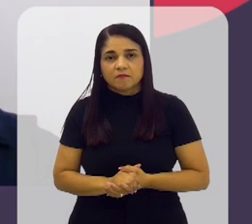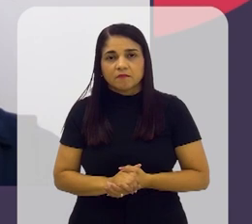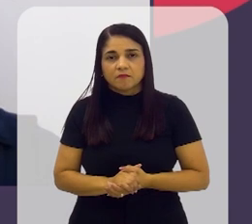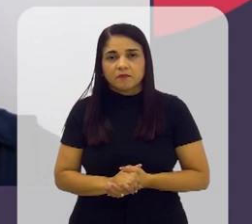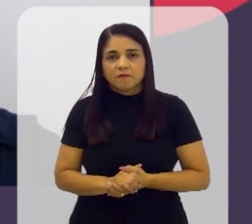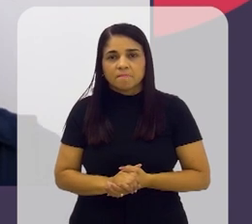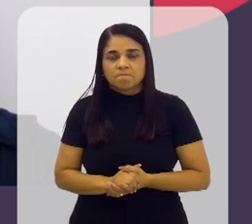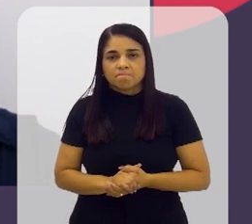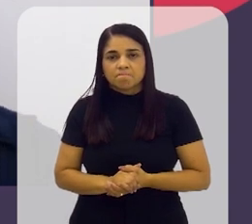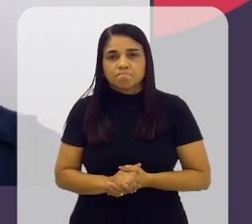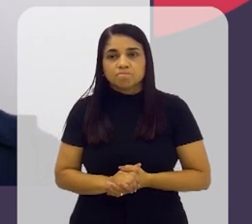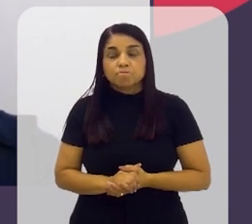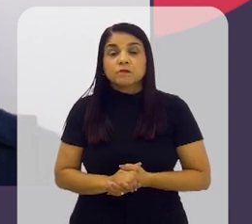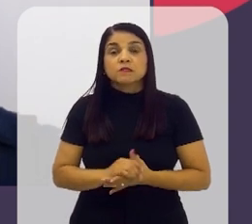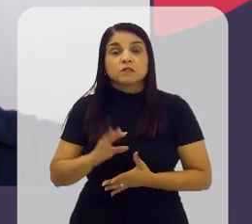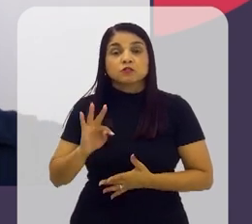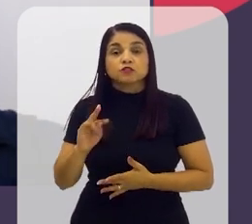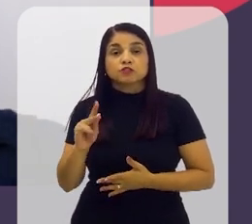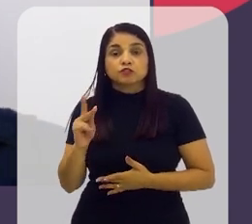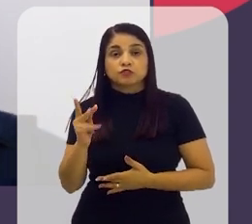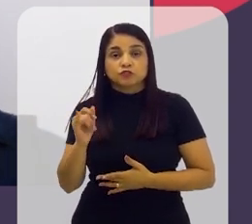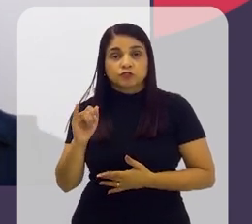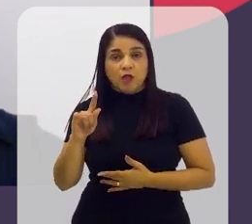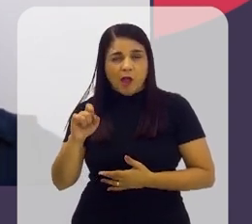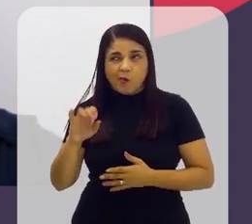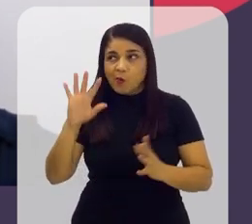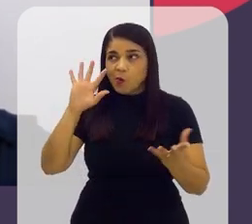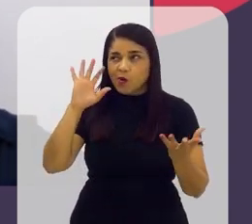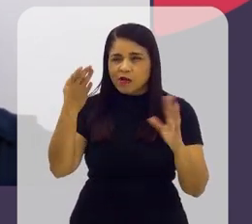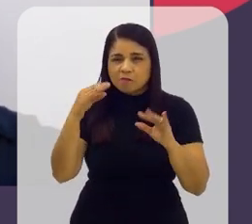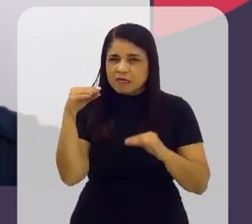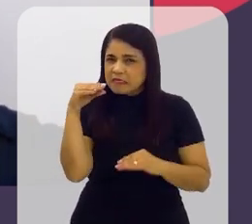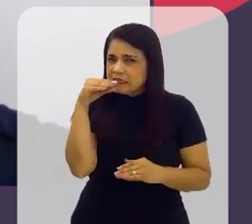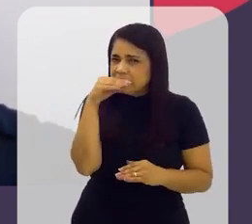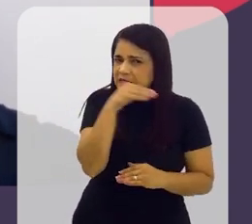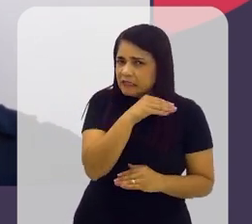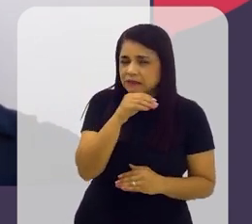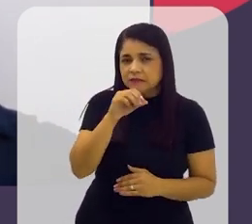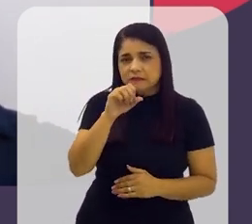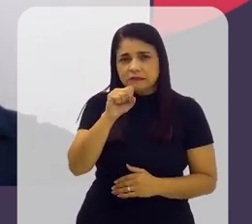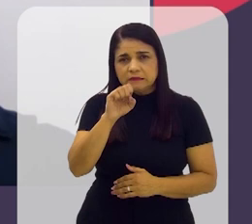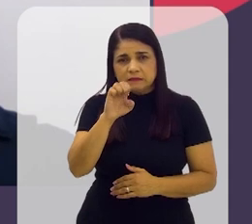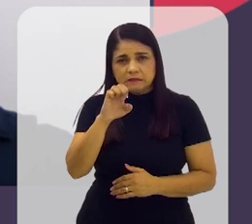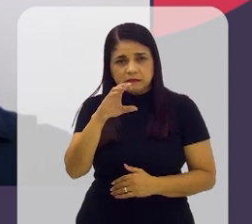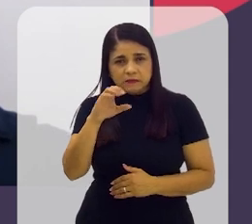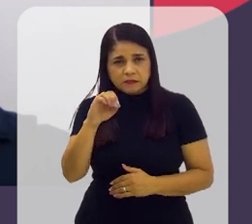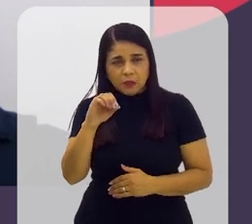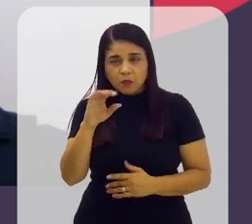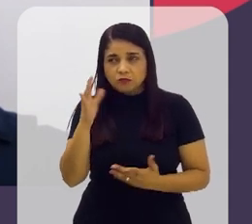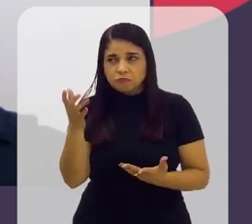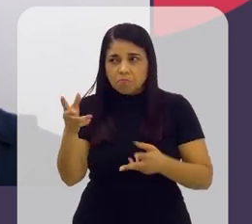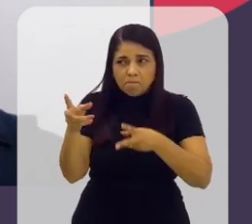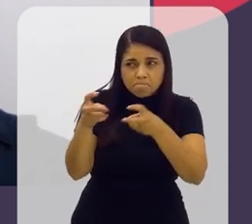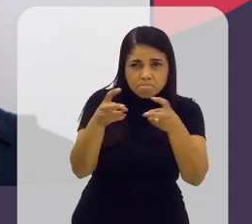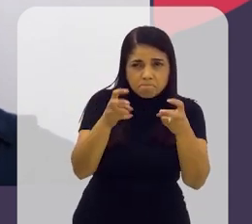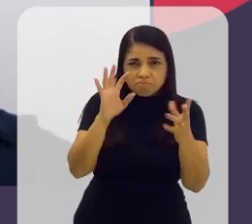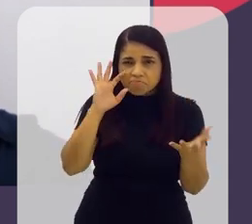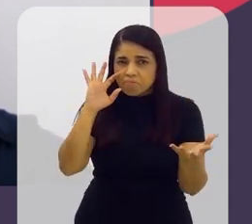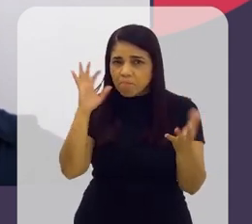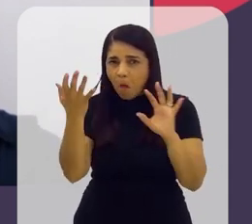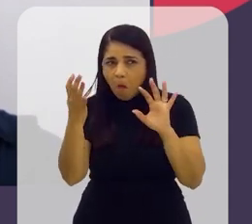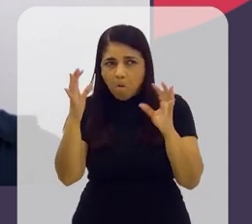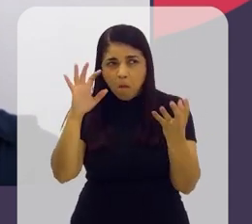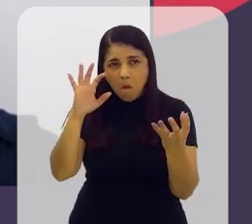É, Tiago, esse clima cada vez mais quente e mais seco, né, que a gente está vendo aí as mudanças